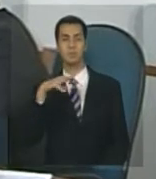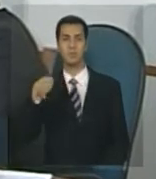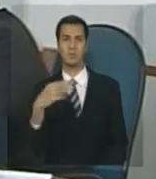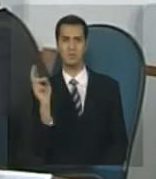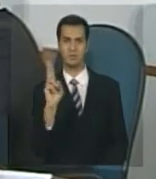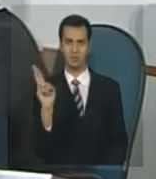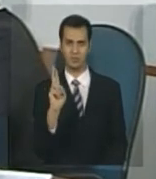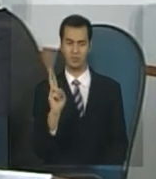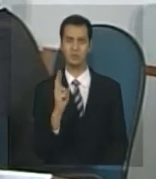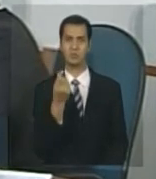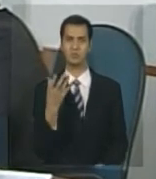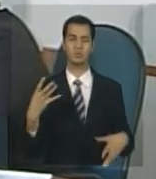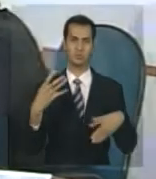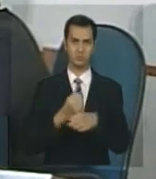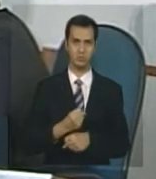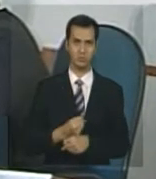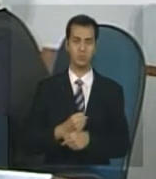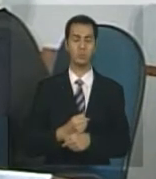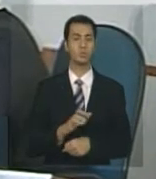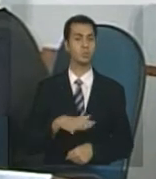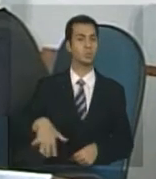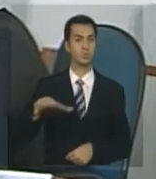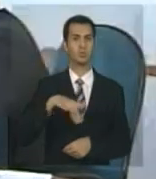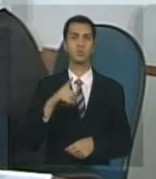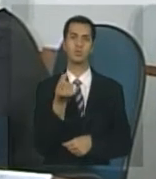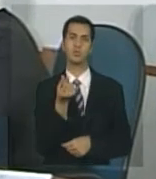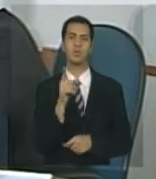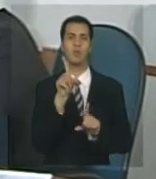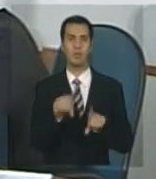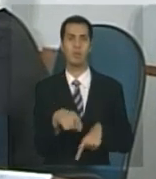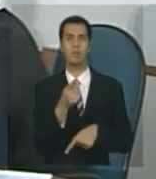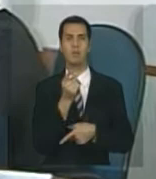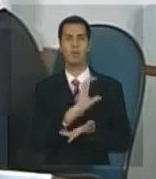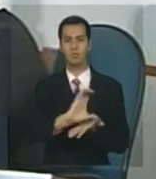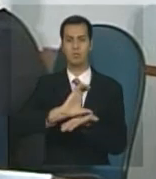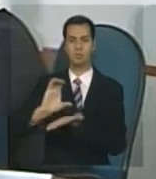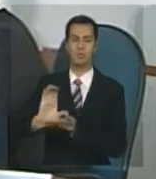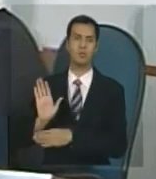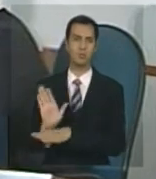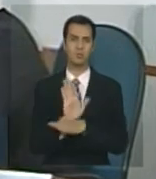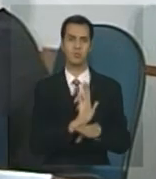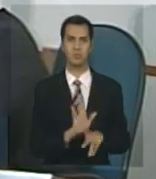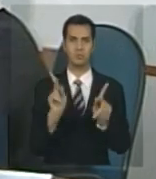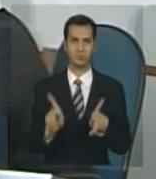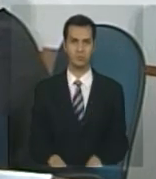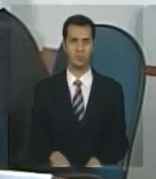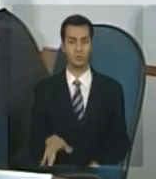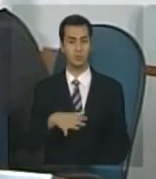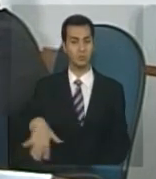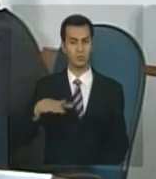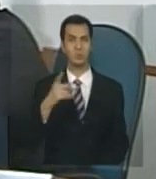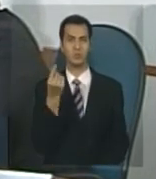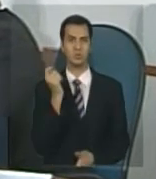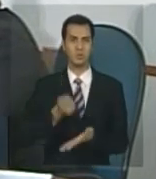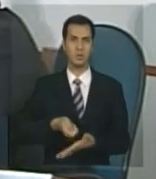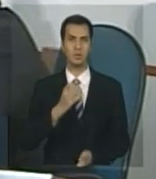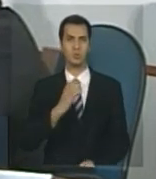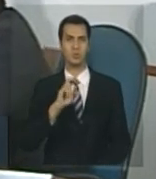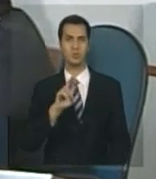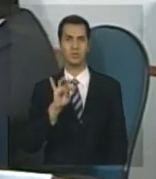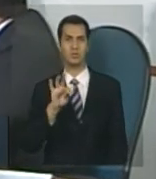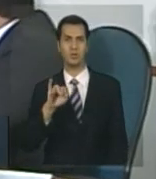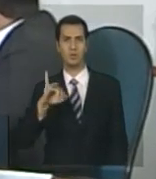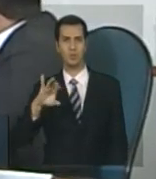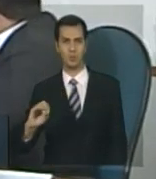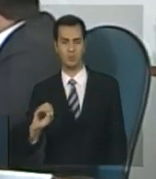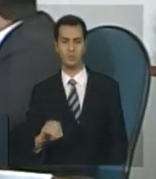da rubrica de assistência à população. Estamos falando aqui de despesas de custeio. E